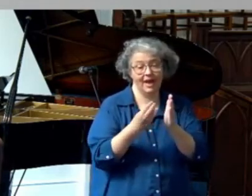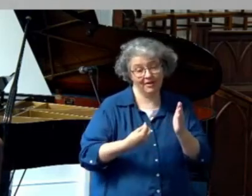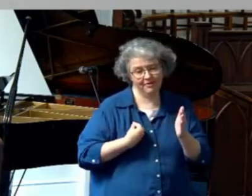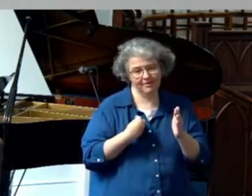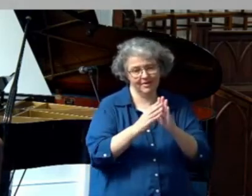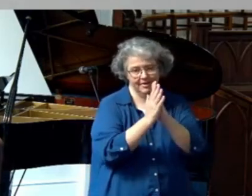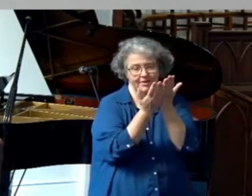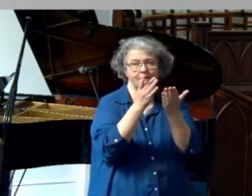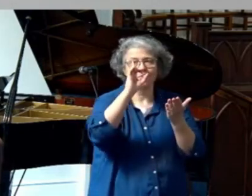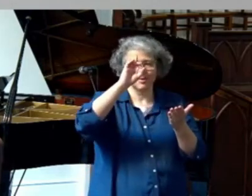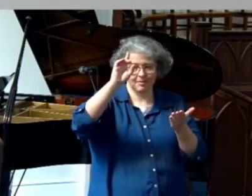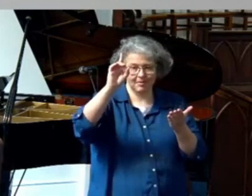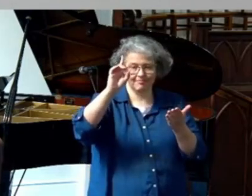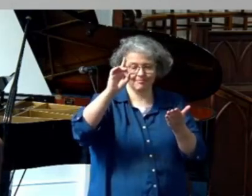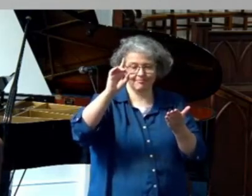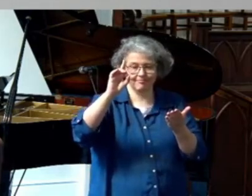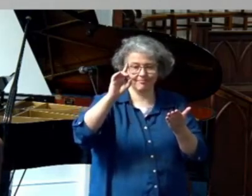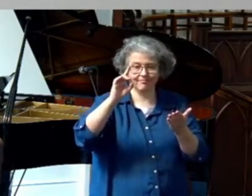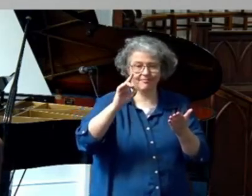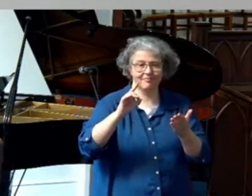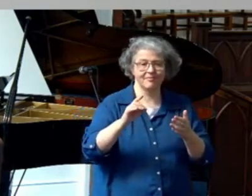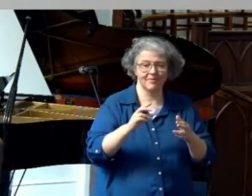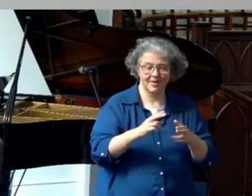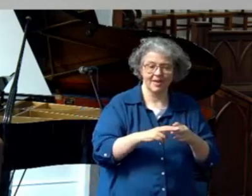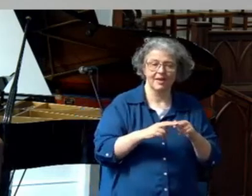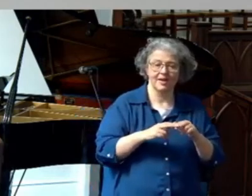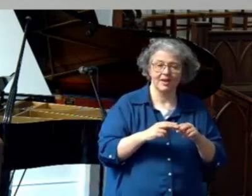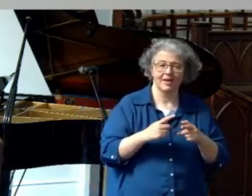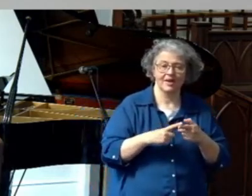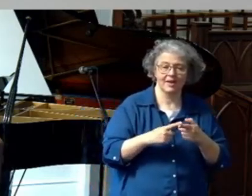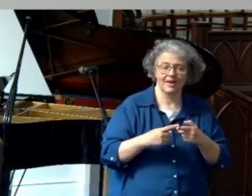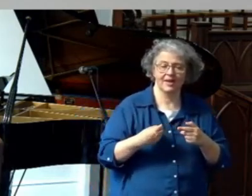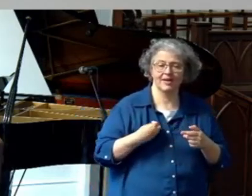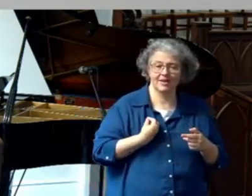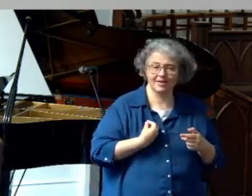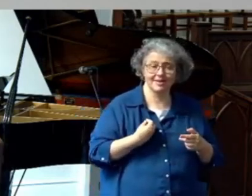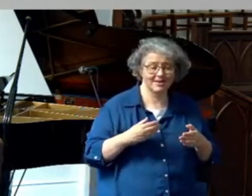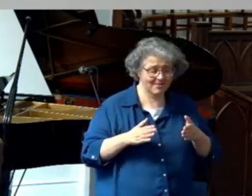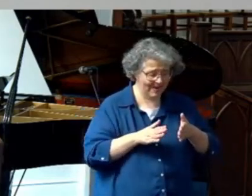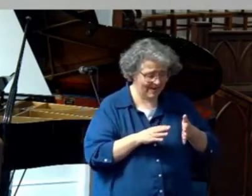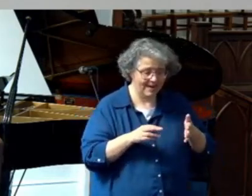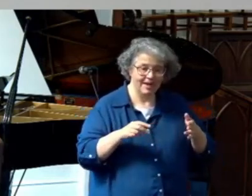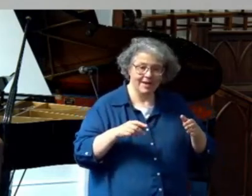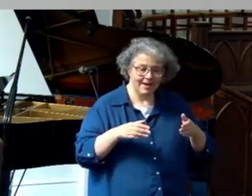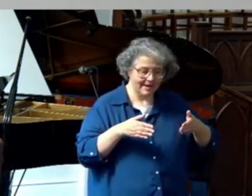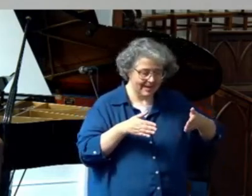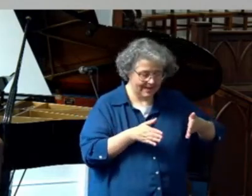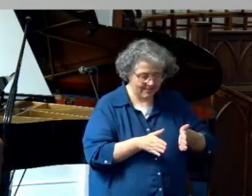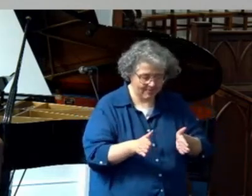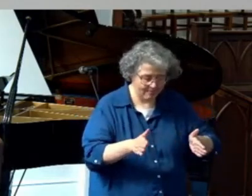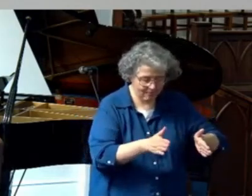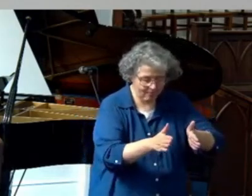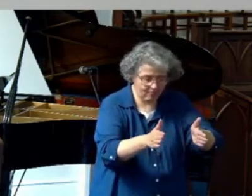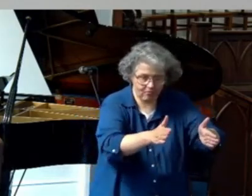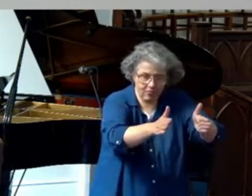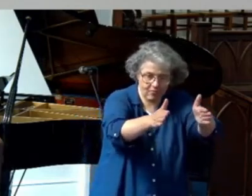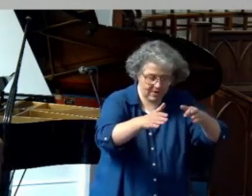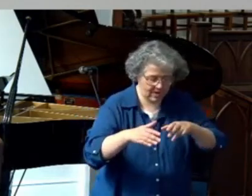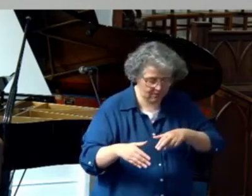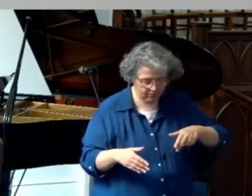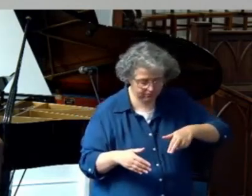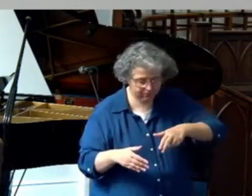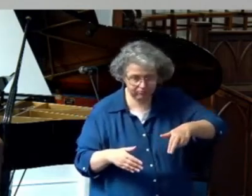A vida que faz sentido no cristianismo parece ser uma caminhada, um movimento.